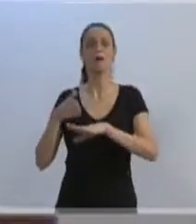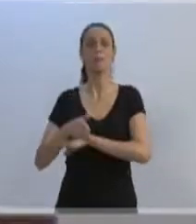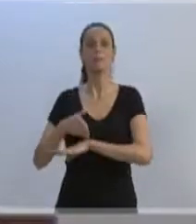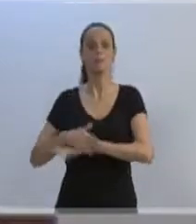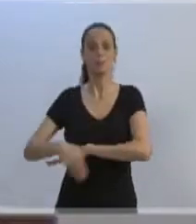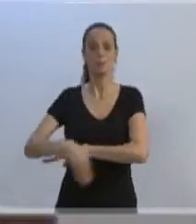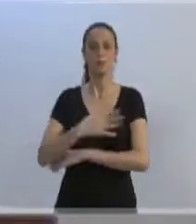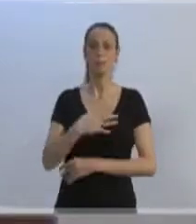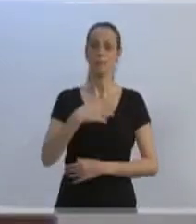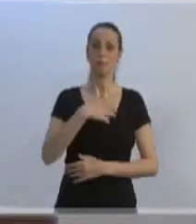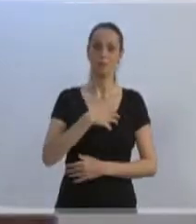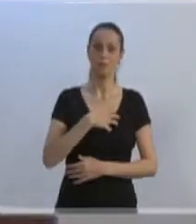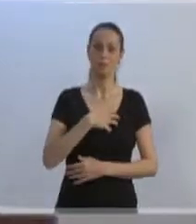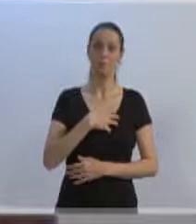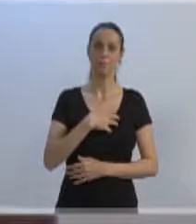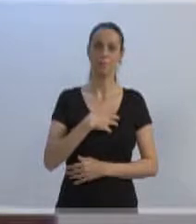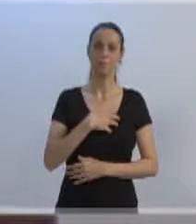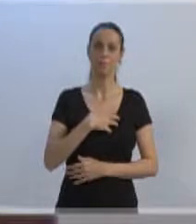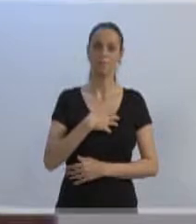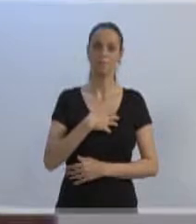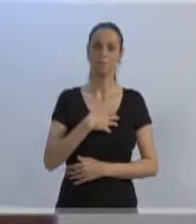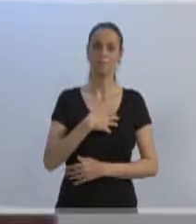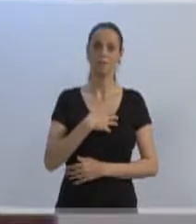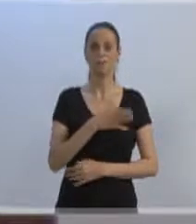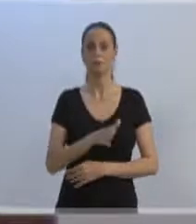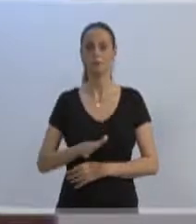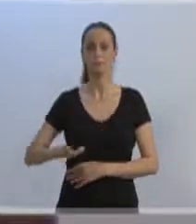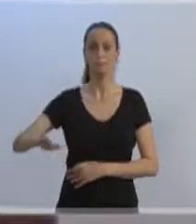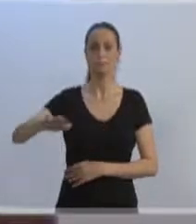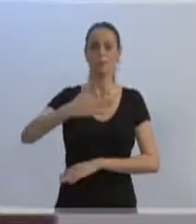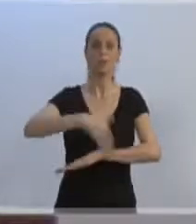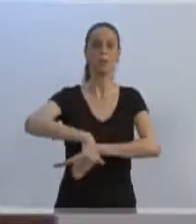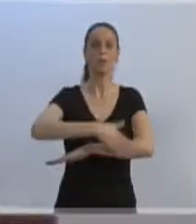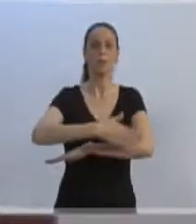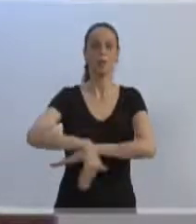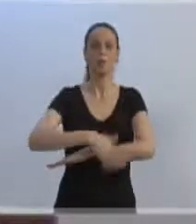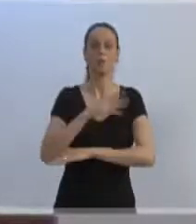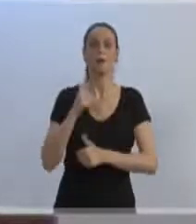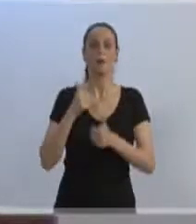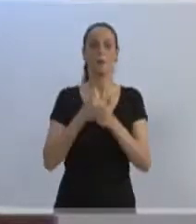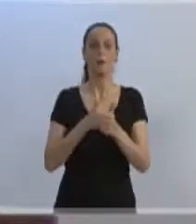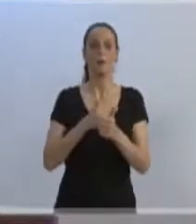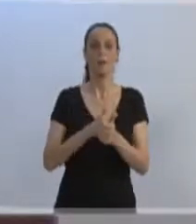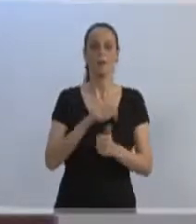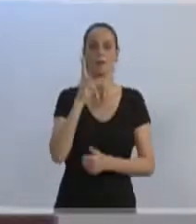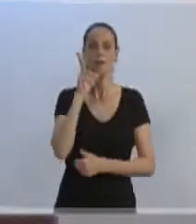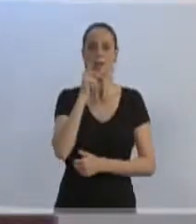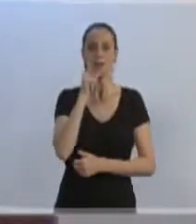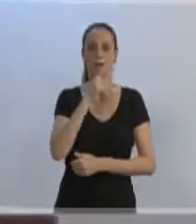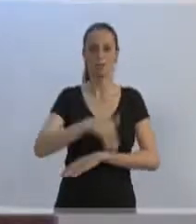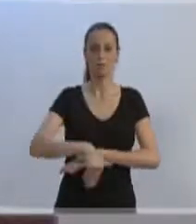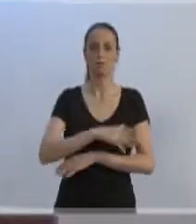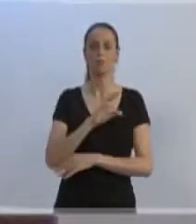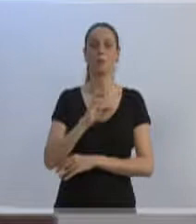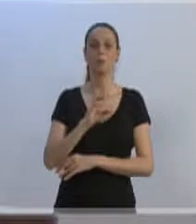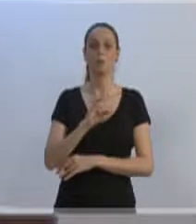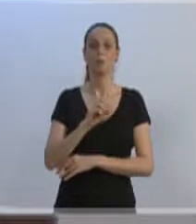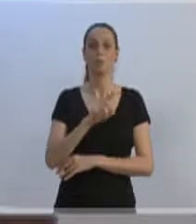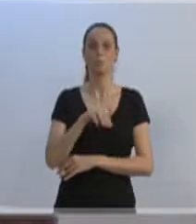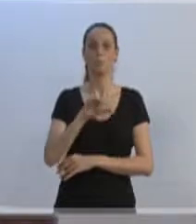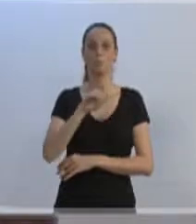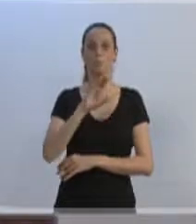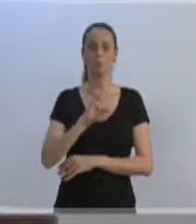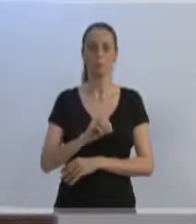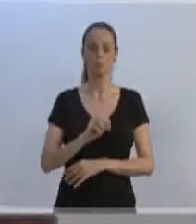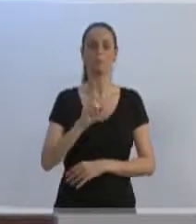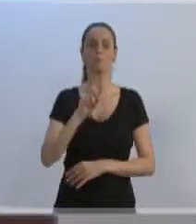para a outra rua que sai lá na perto da água verde lá na general osório vai ser 11